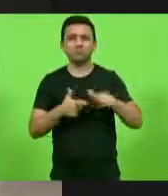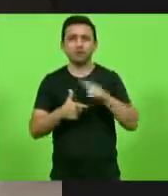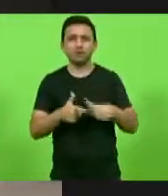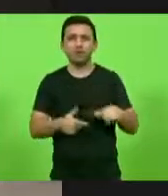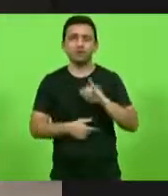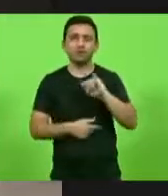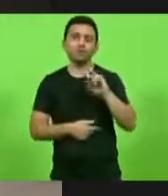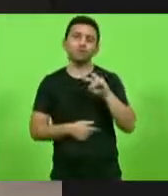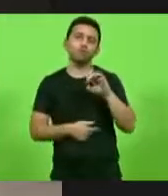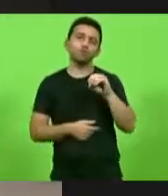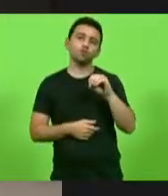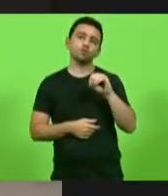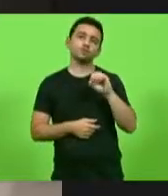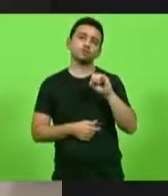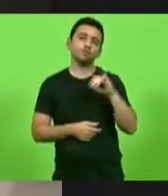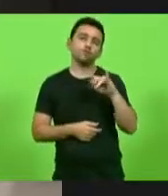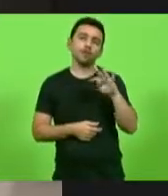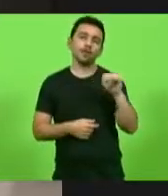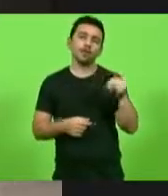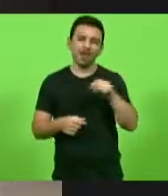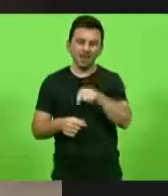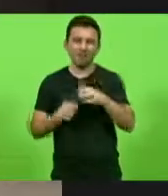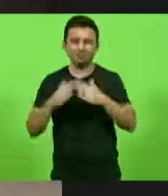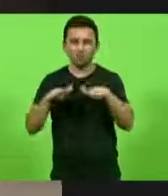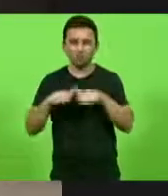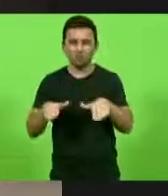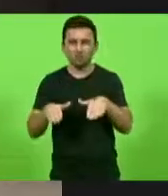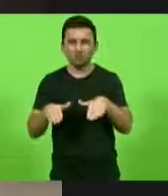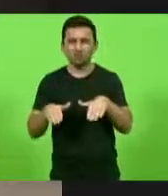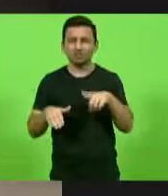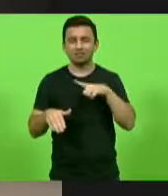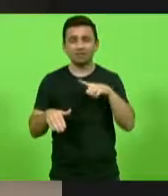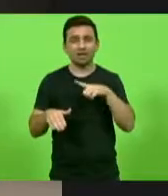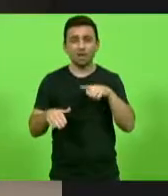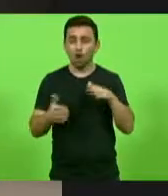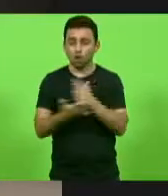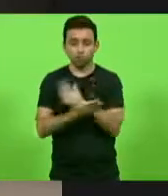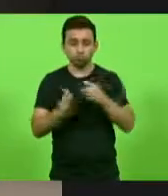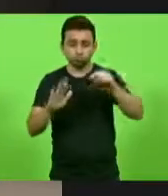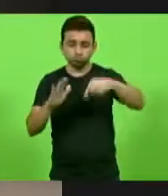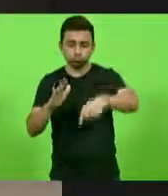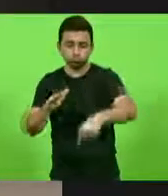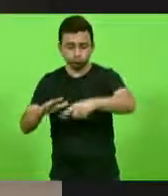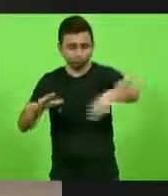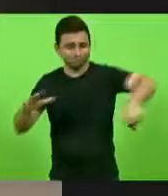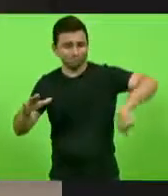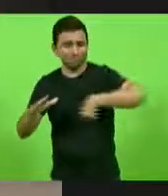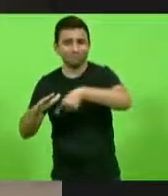liga Gaspar a Brusque, tem buraco que cabe um botijão dentro.